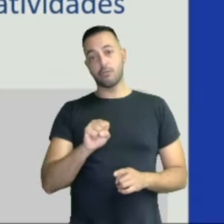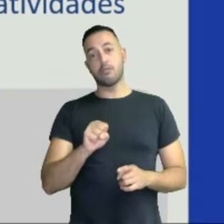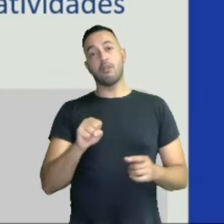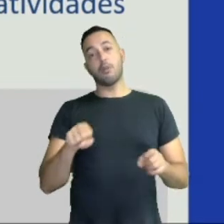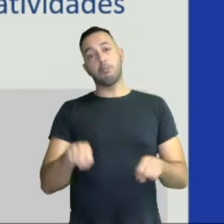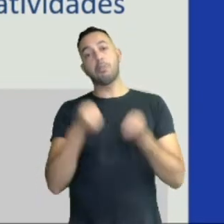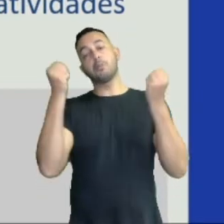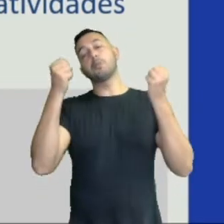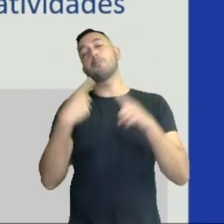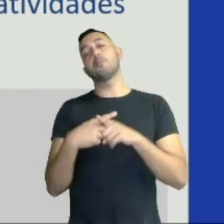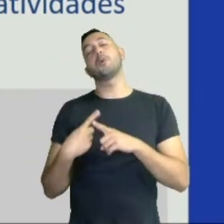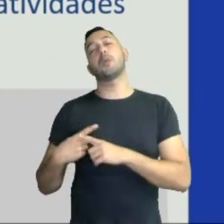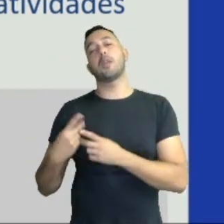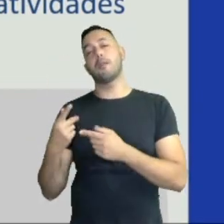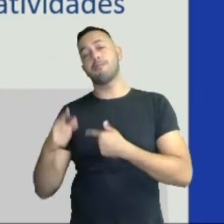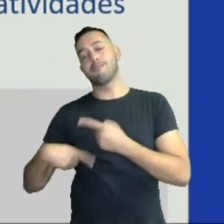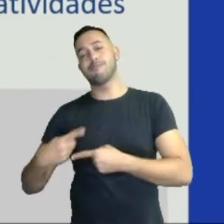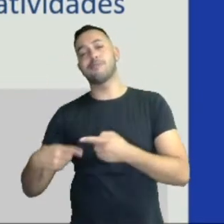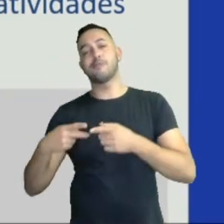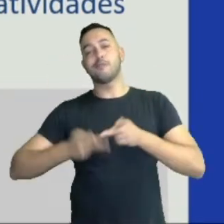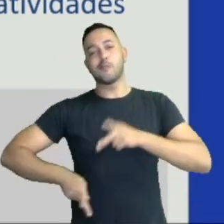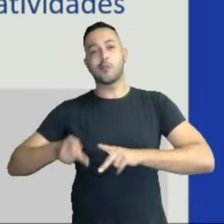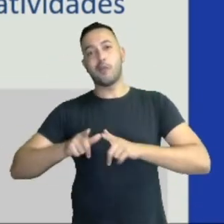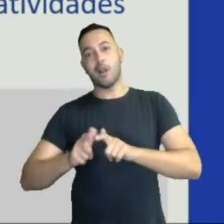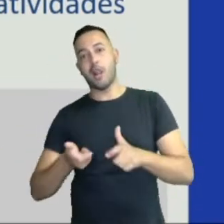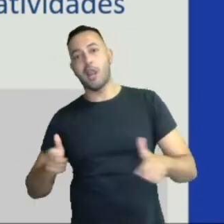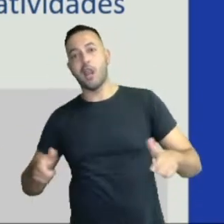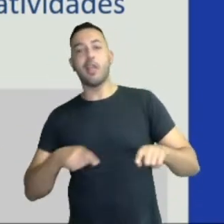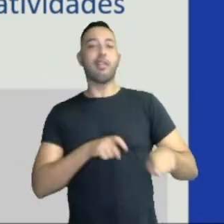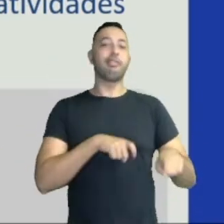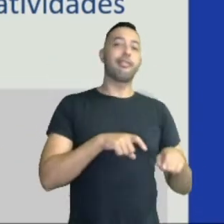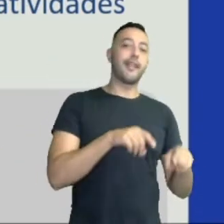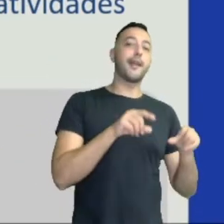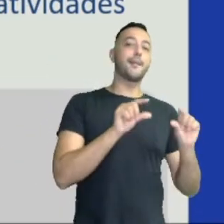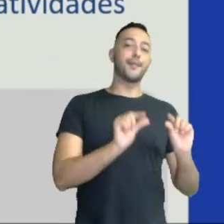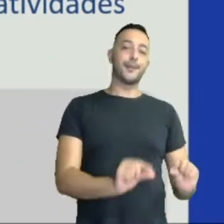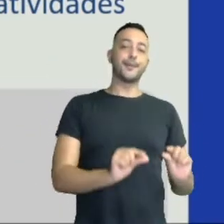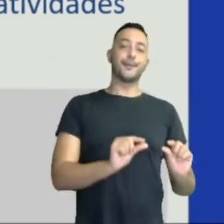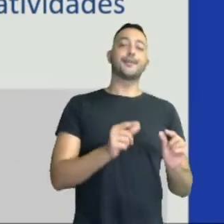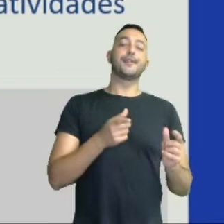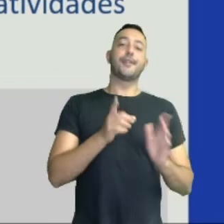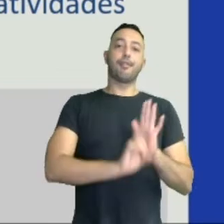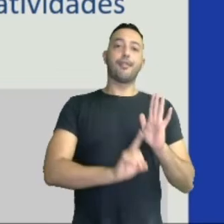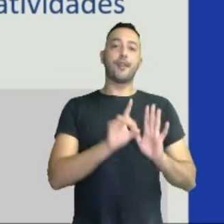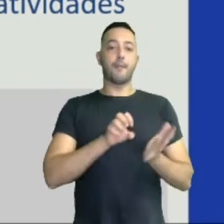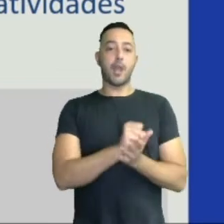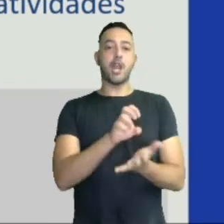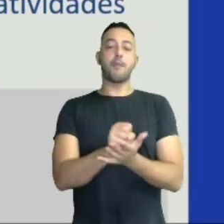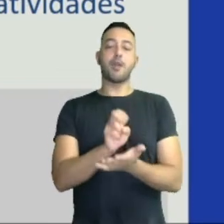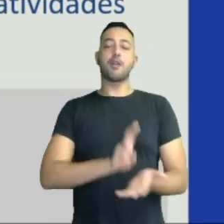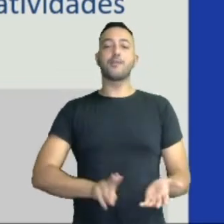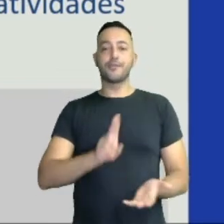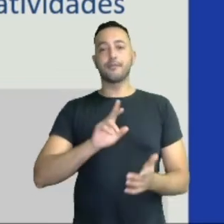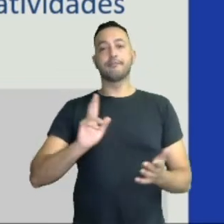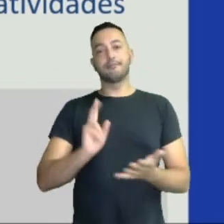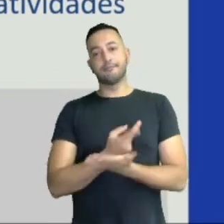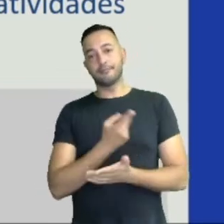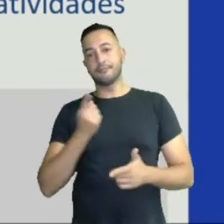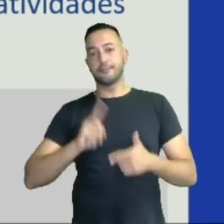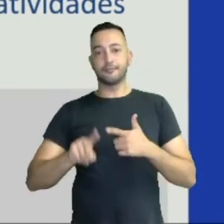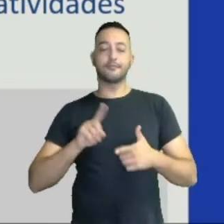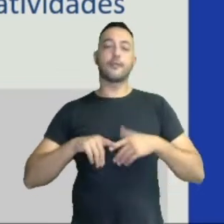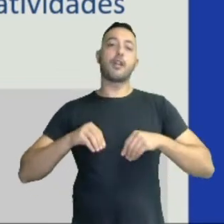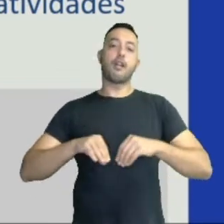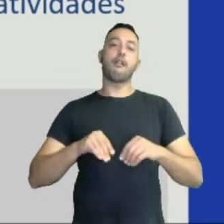aumento populacional e poucas terras férteis para o cultivo, o que gerou uma série de conflitos pelo direito de usá-los. Como consequência, a terra comunal foi